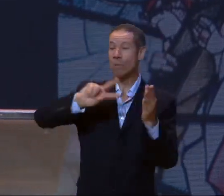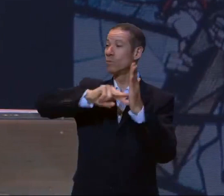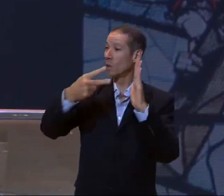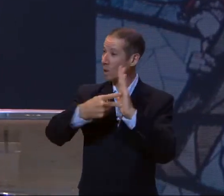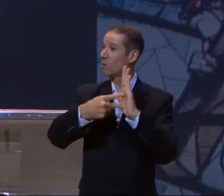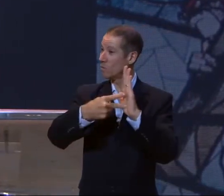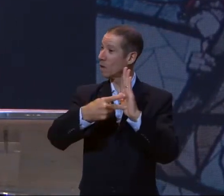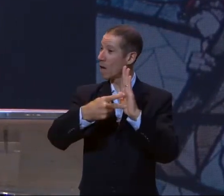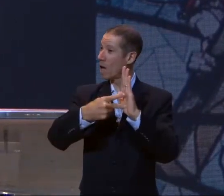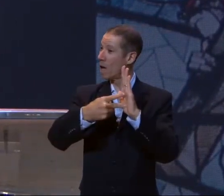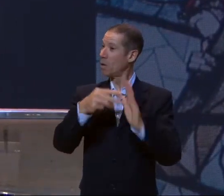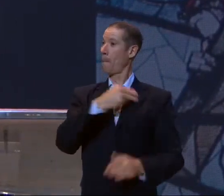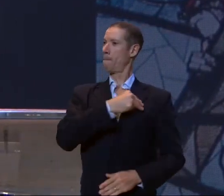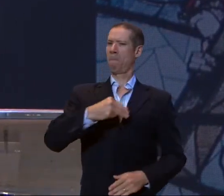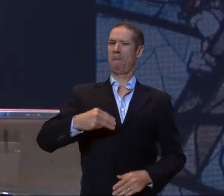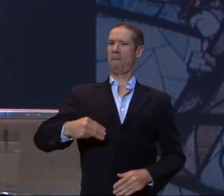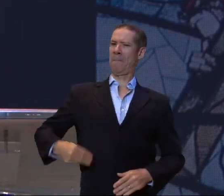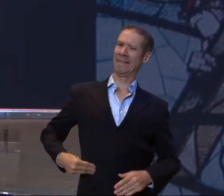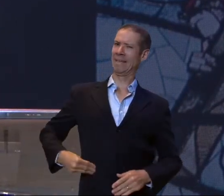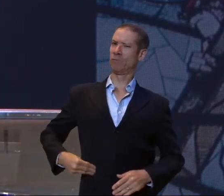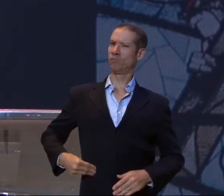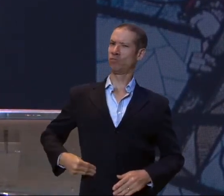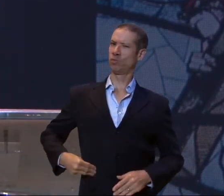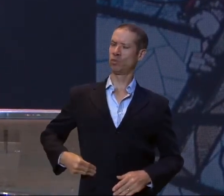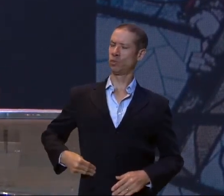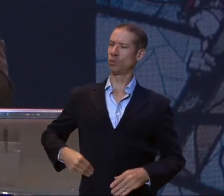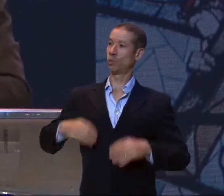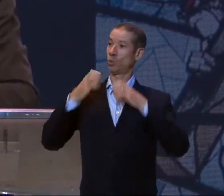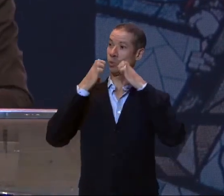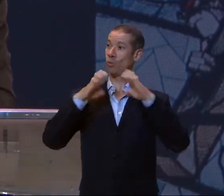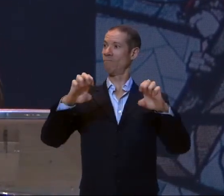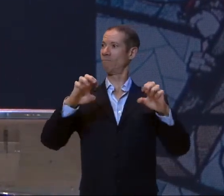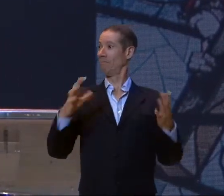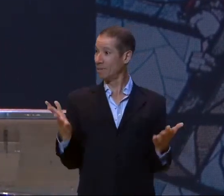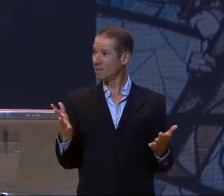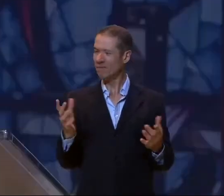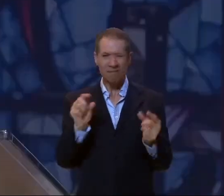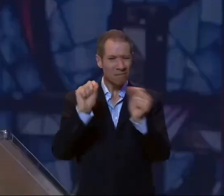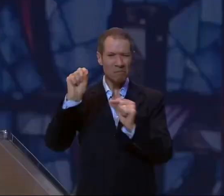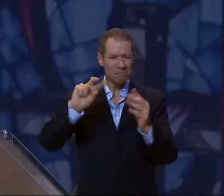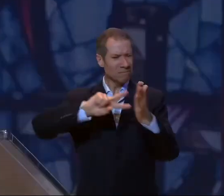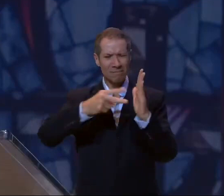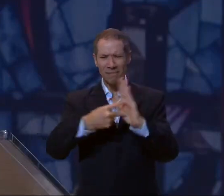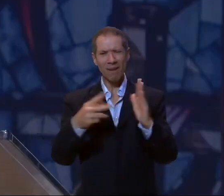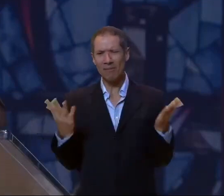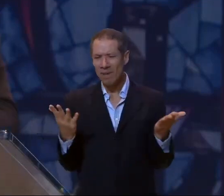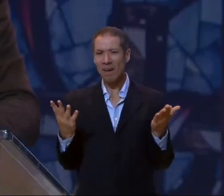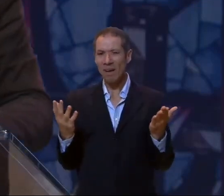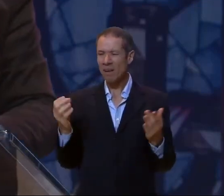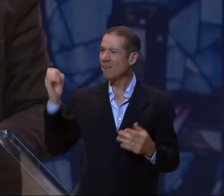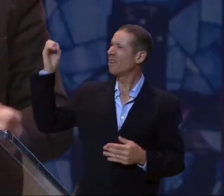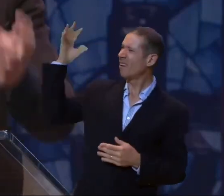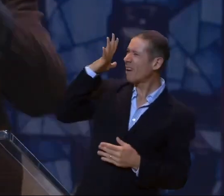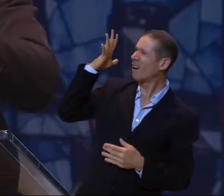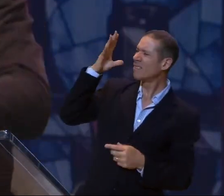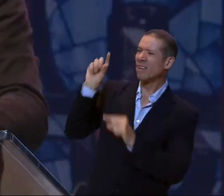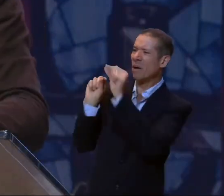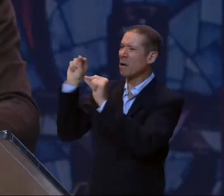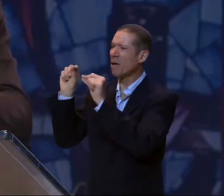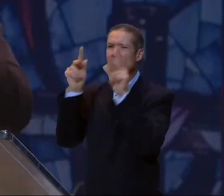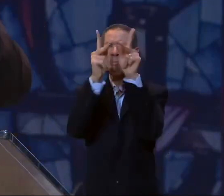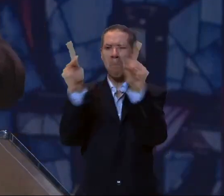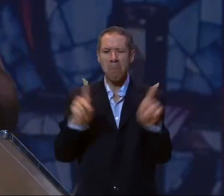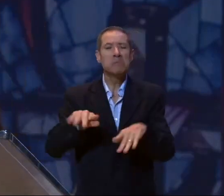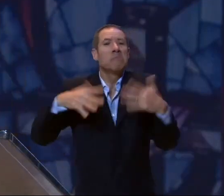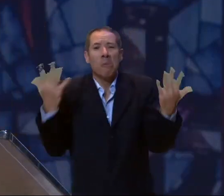representa ser um ministro destas bênçãos. O que é isso? Que graça e que